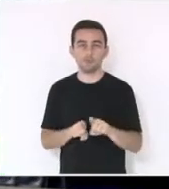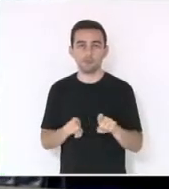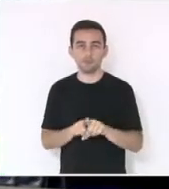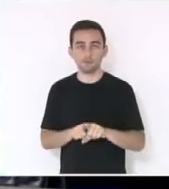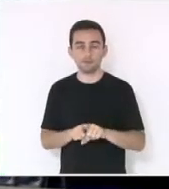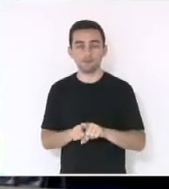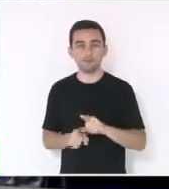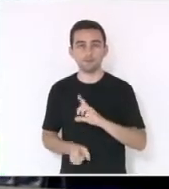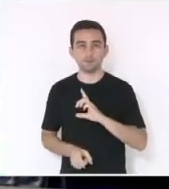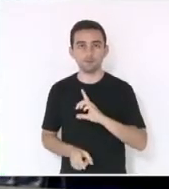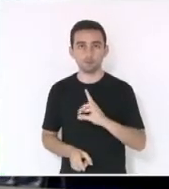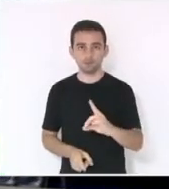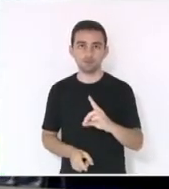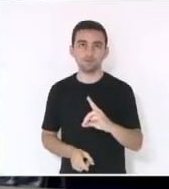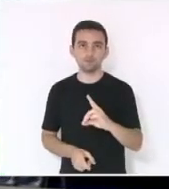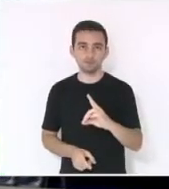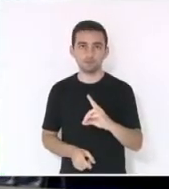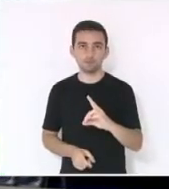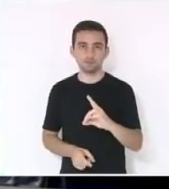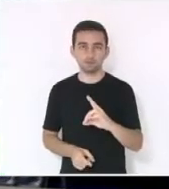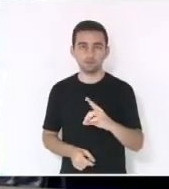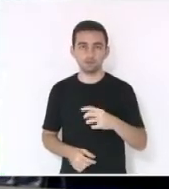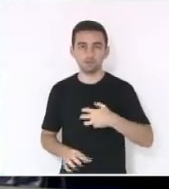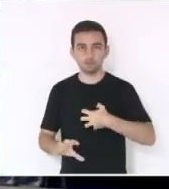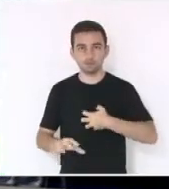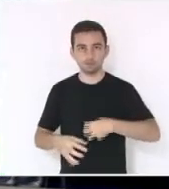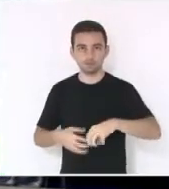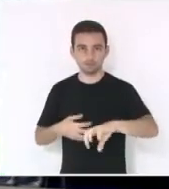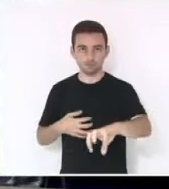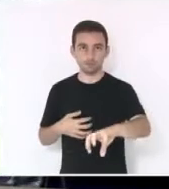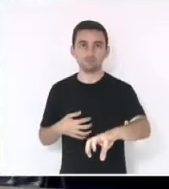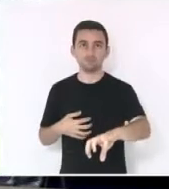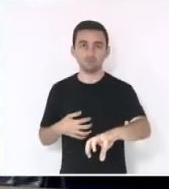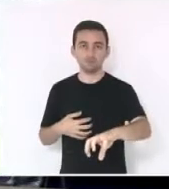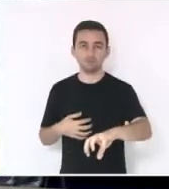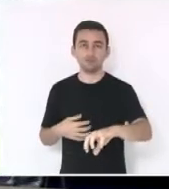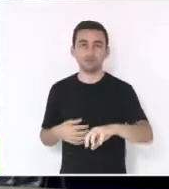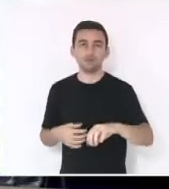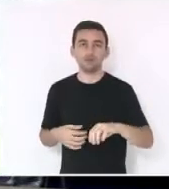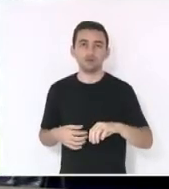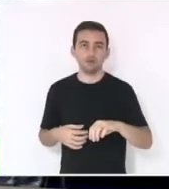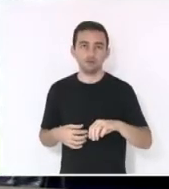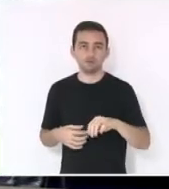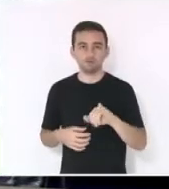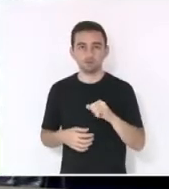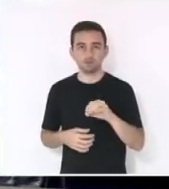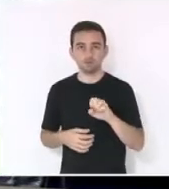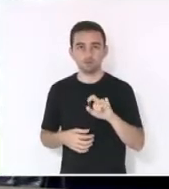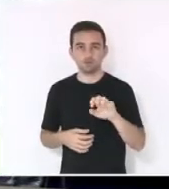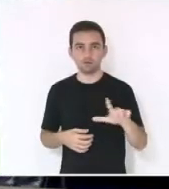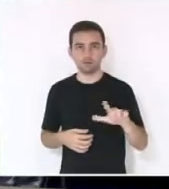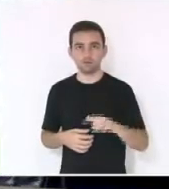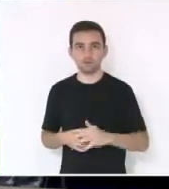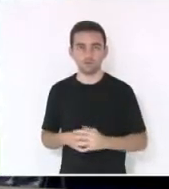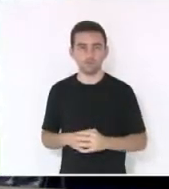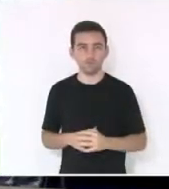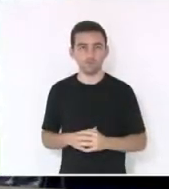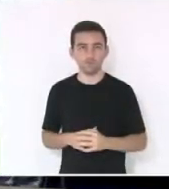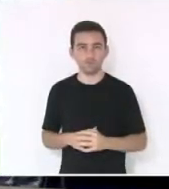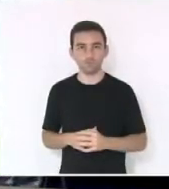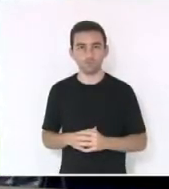coordenador estadual de transplantes, doutor Joel de Andrade. Ato contínuo, o senhor presidente